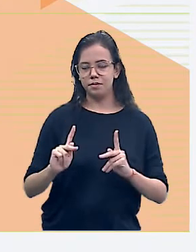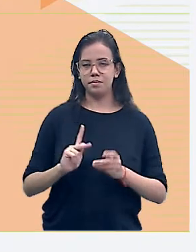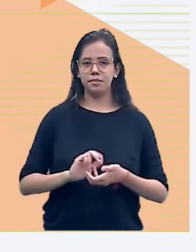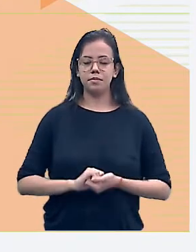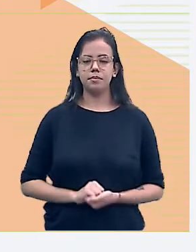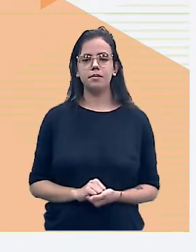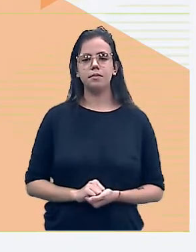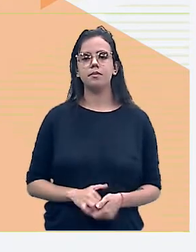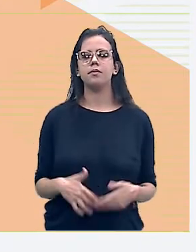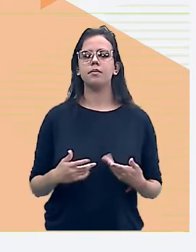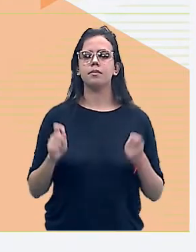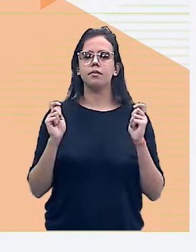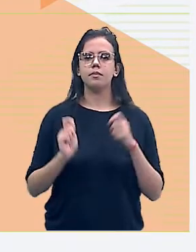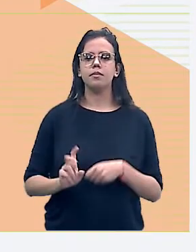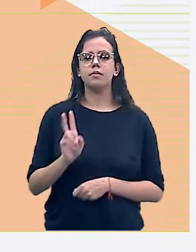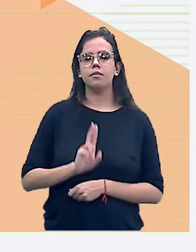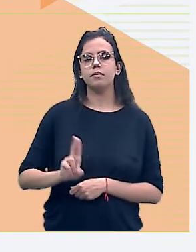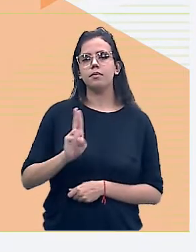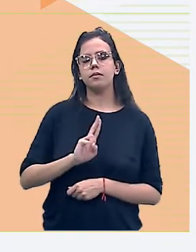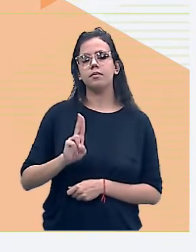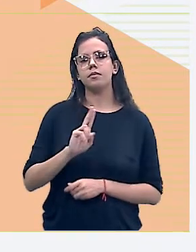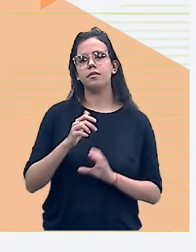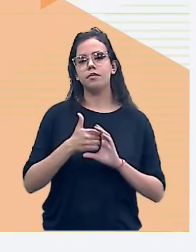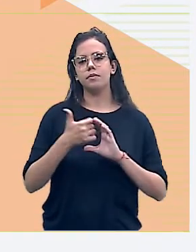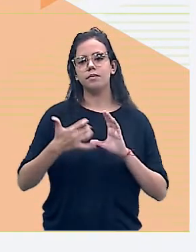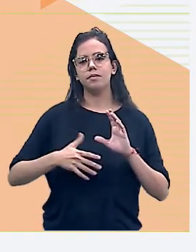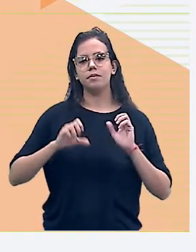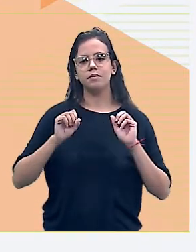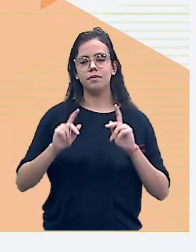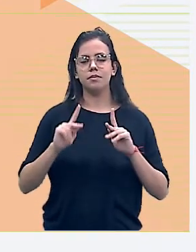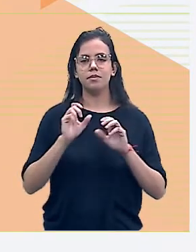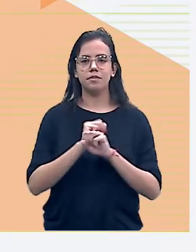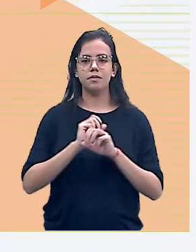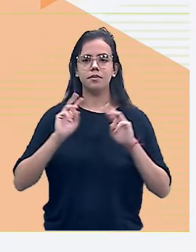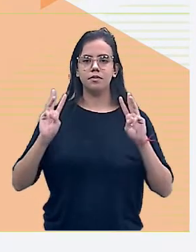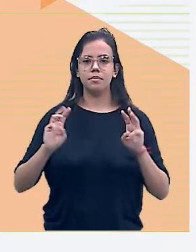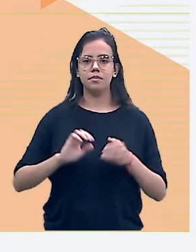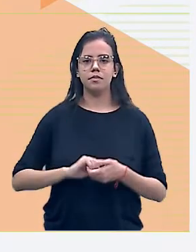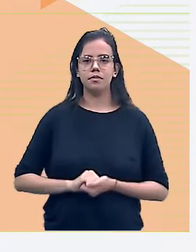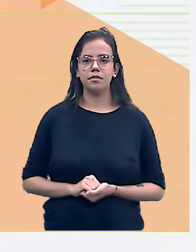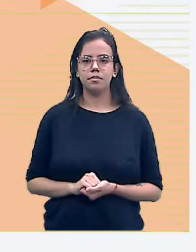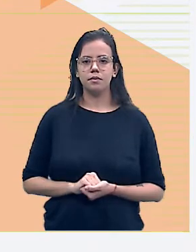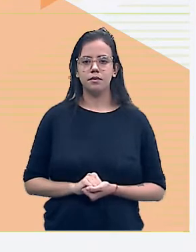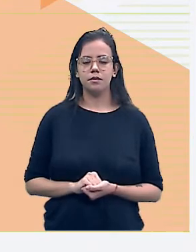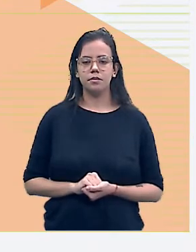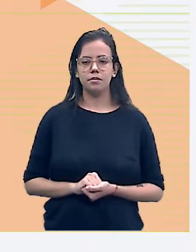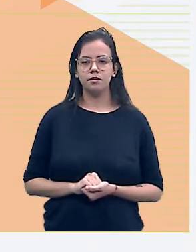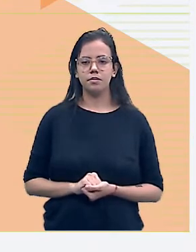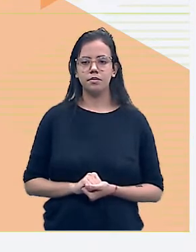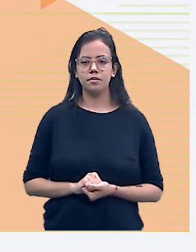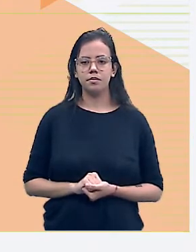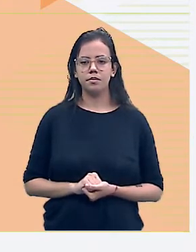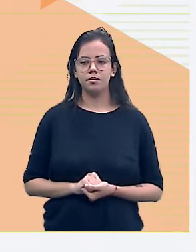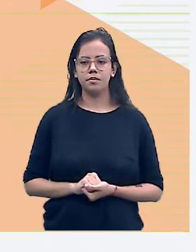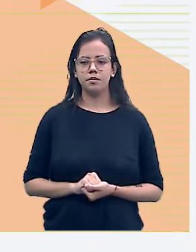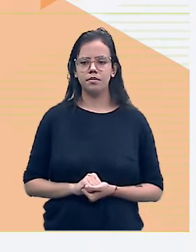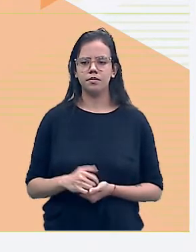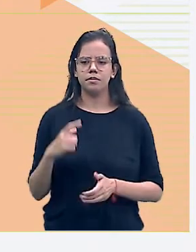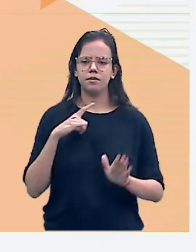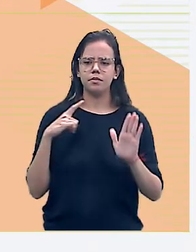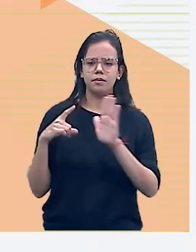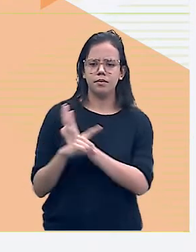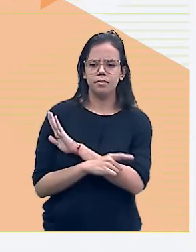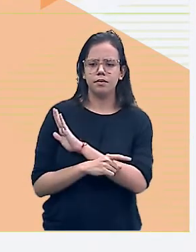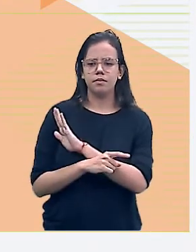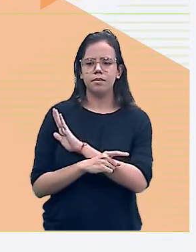então vocês podem utilizar aí esse critério Ok show de bola E aí tem uma uma pergunta